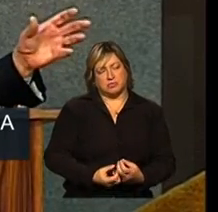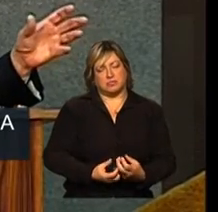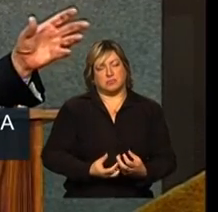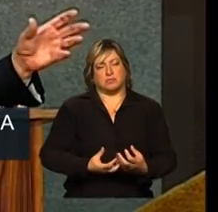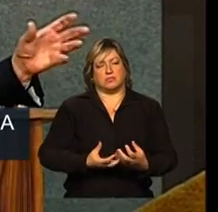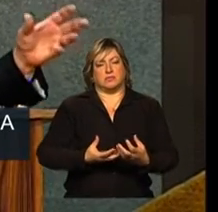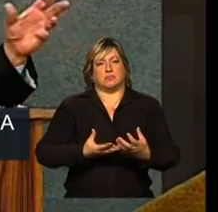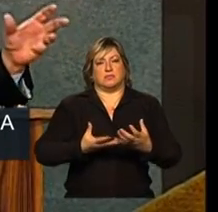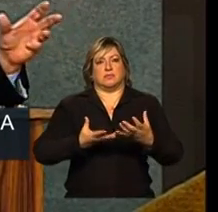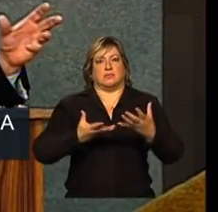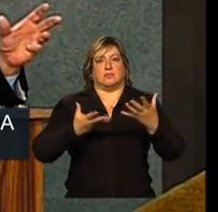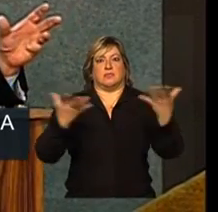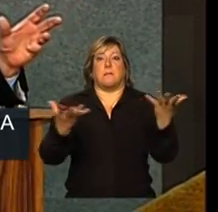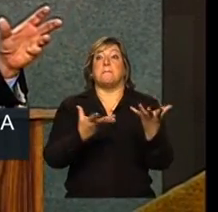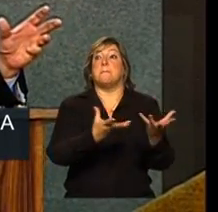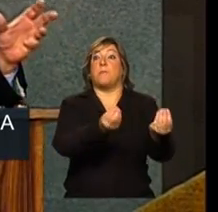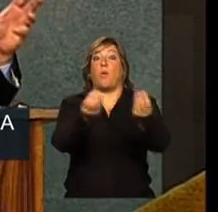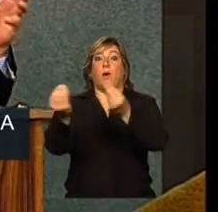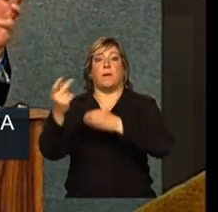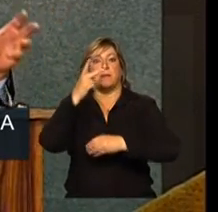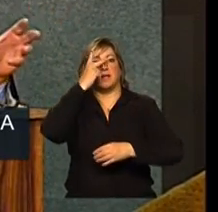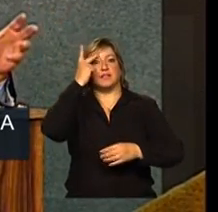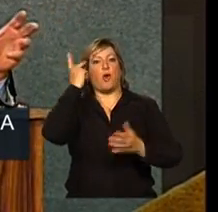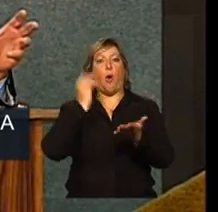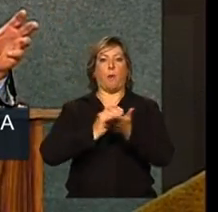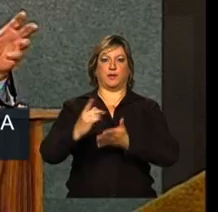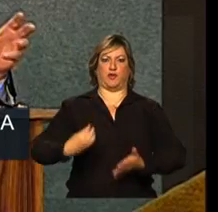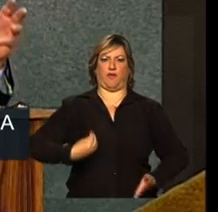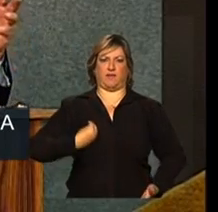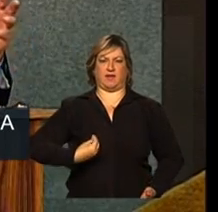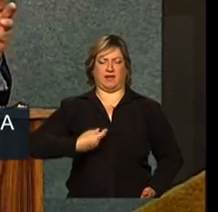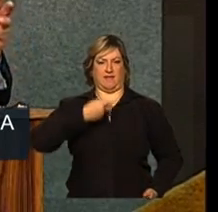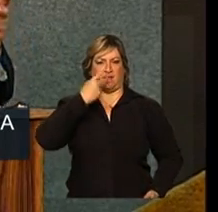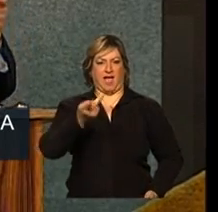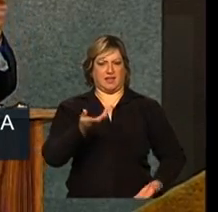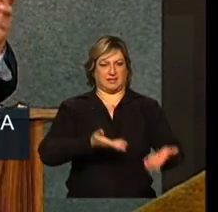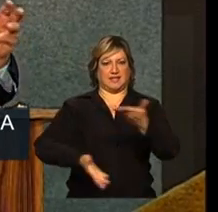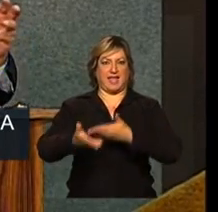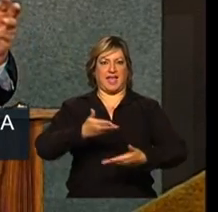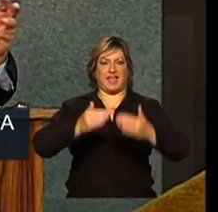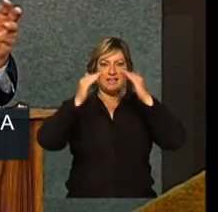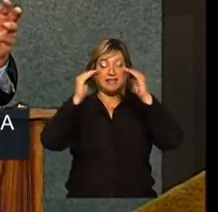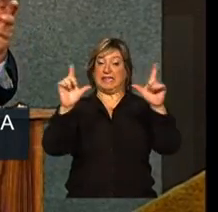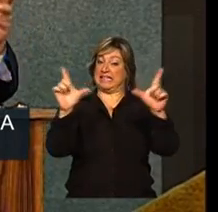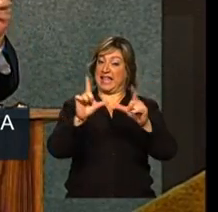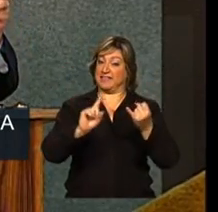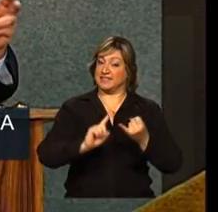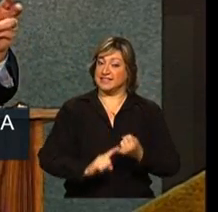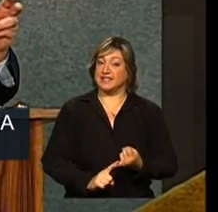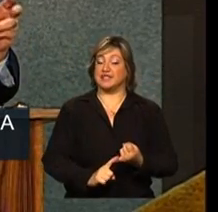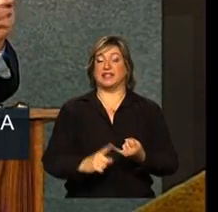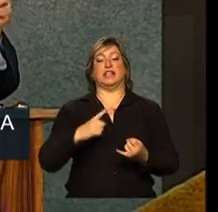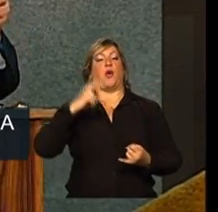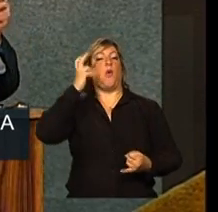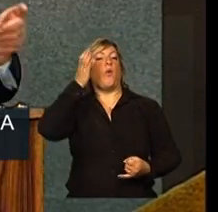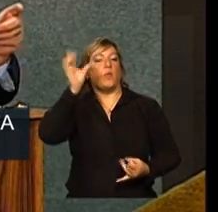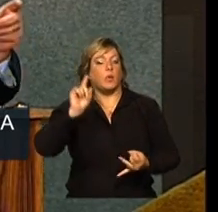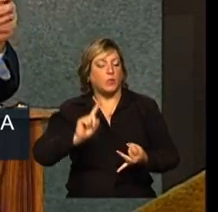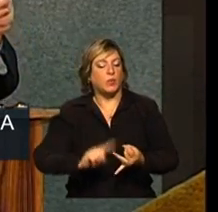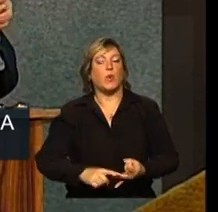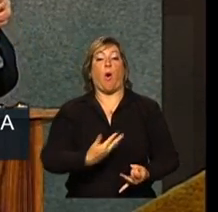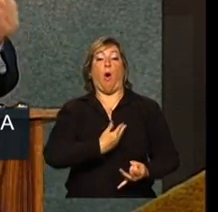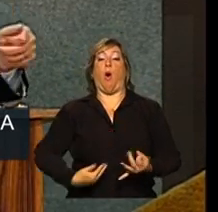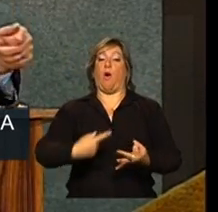milhões de pessoas que passaram a existir, a ser tratados pela televisão, pela cultura,